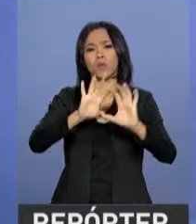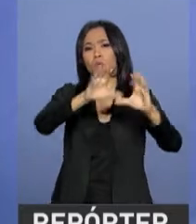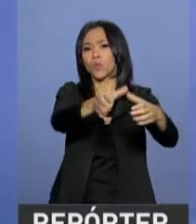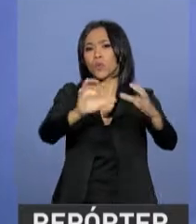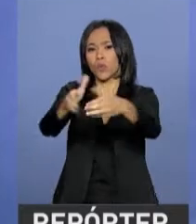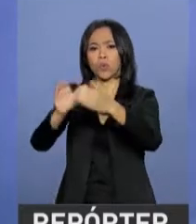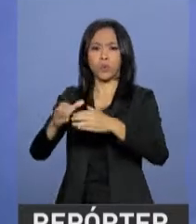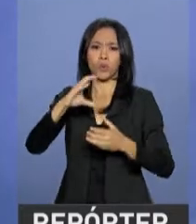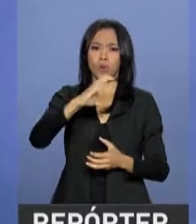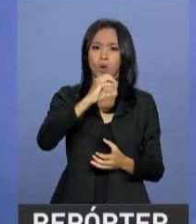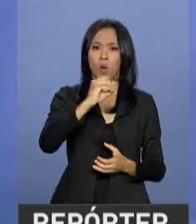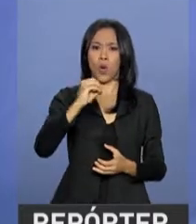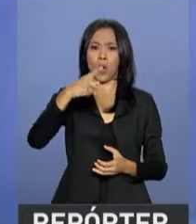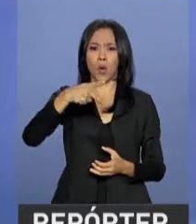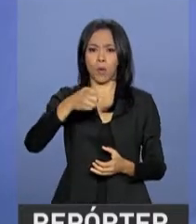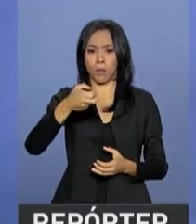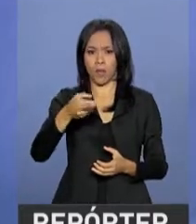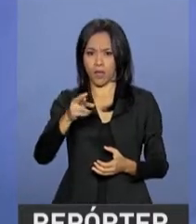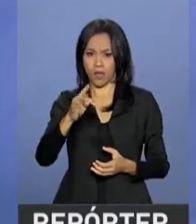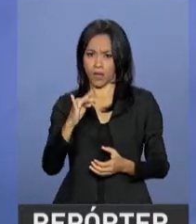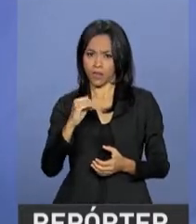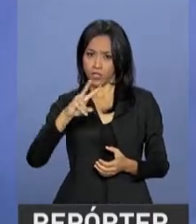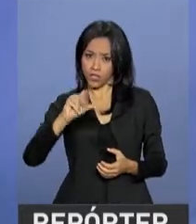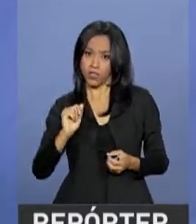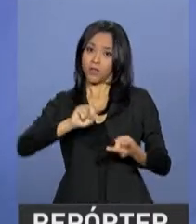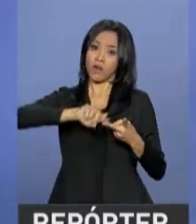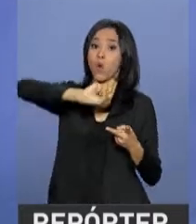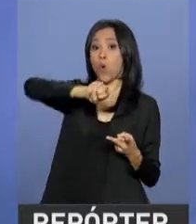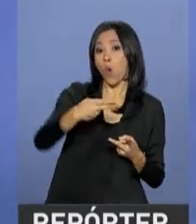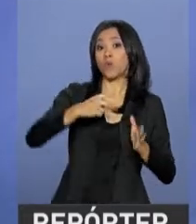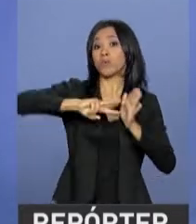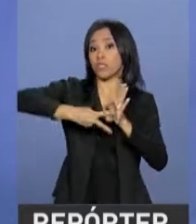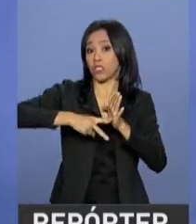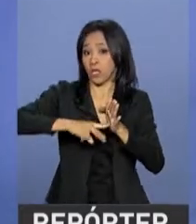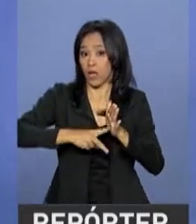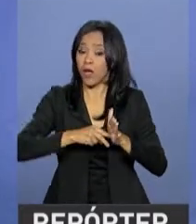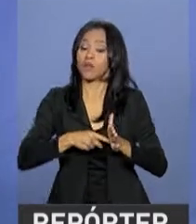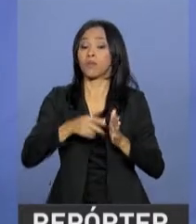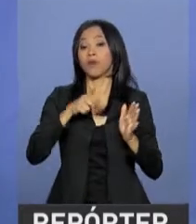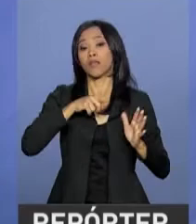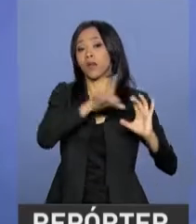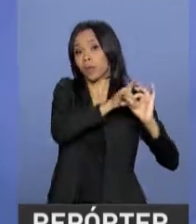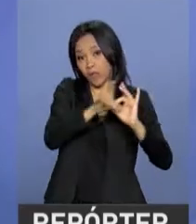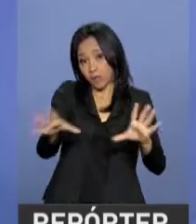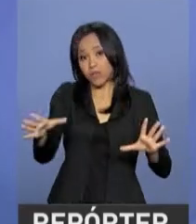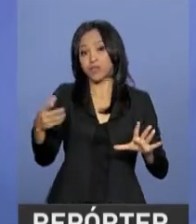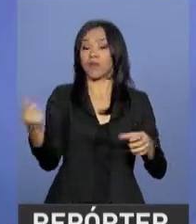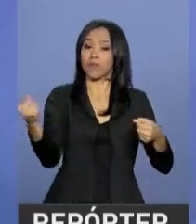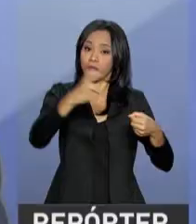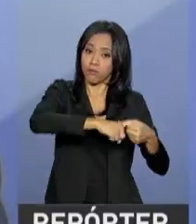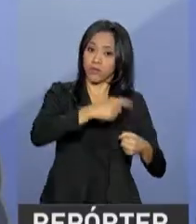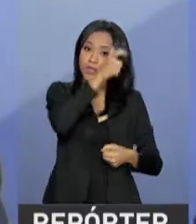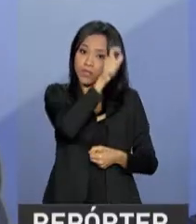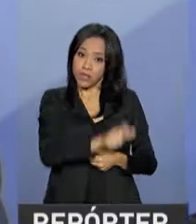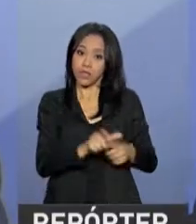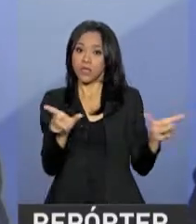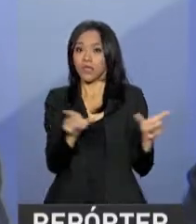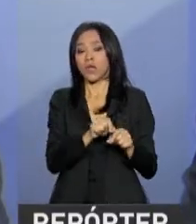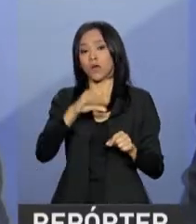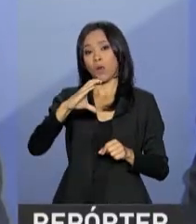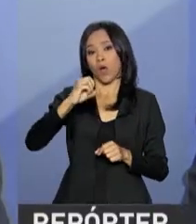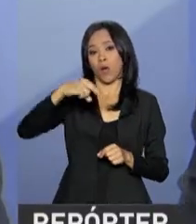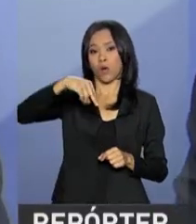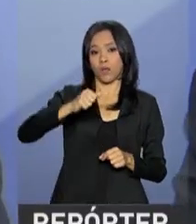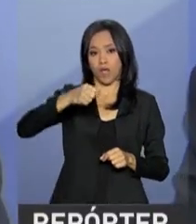ou entidades sindicais para habilitar-se a este frete da Conab em todo o território nacional. Segundo o ministro